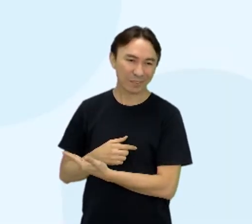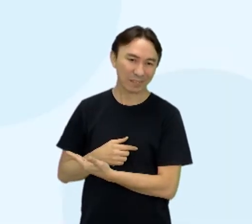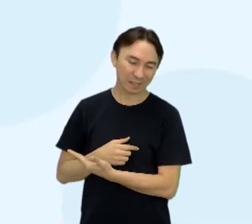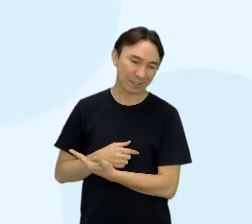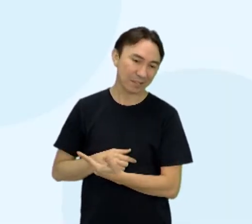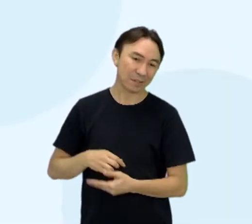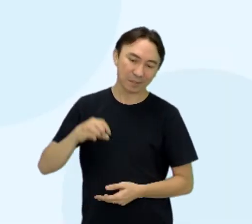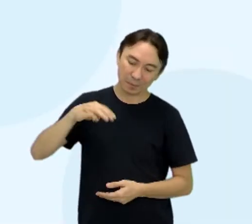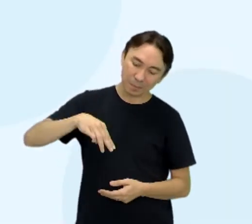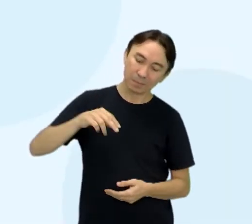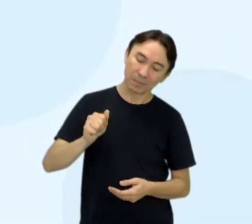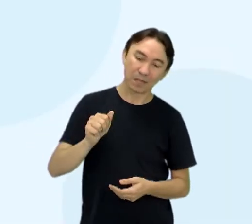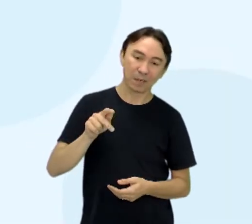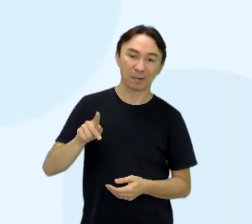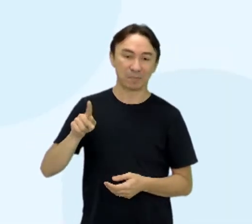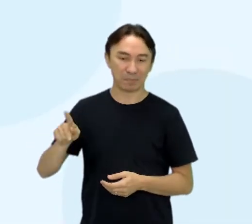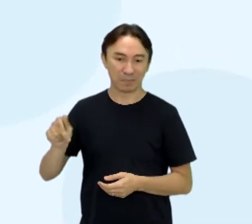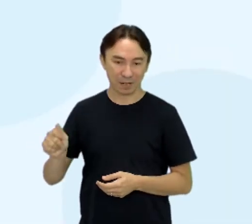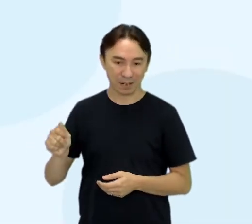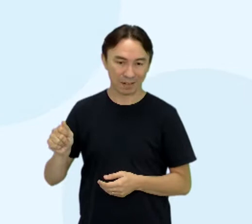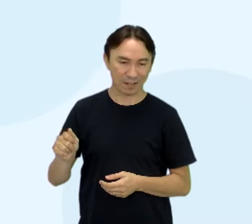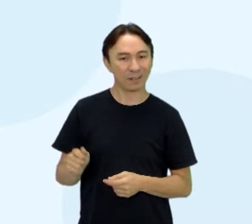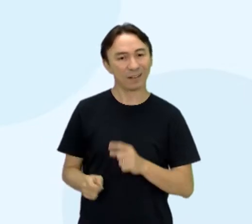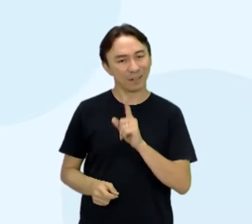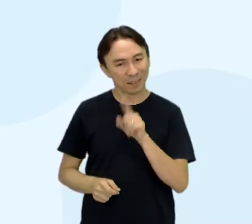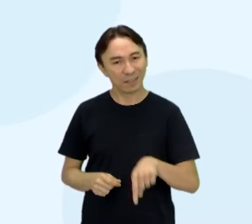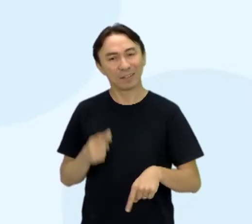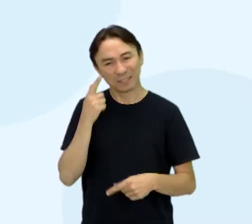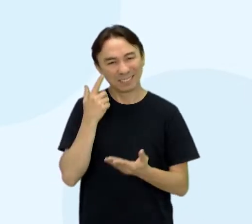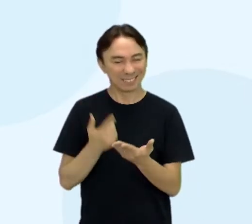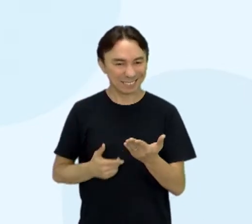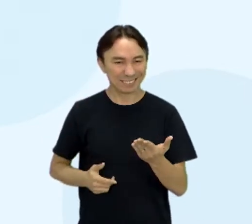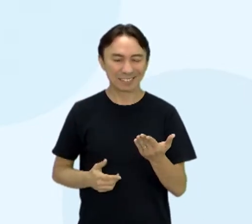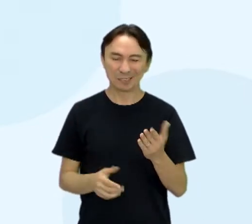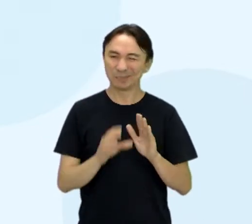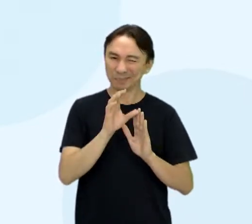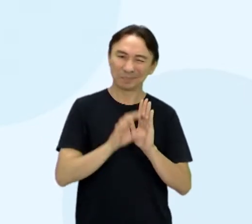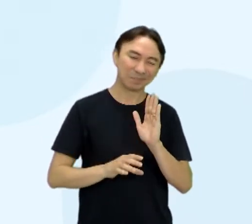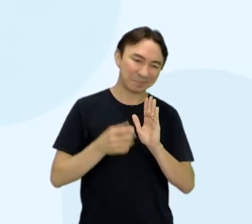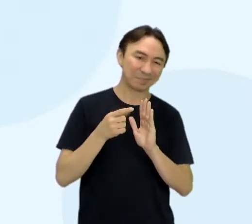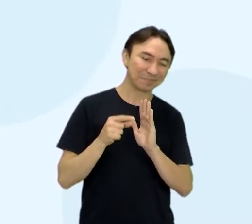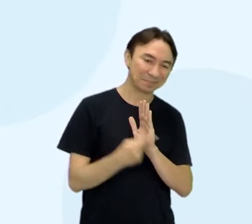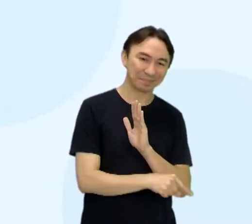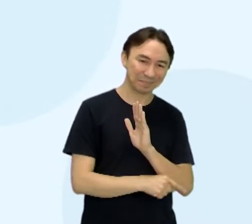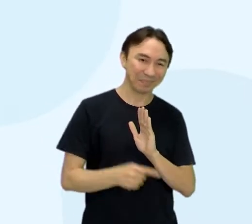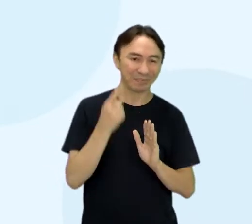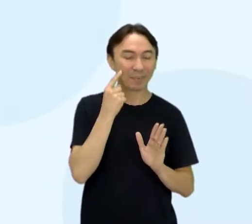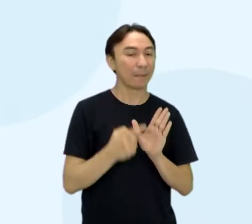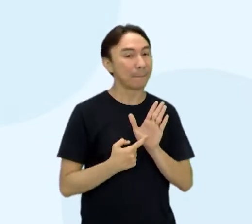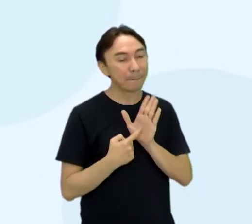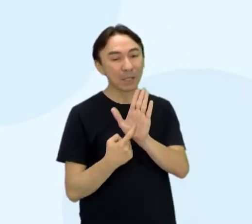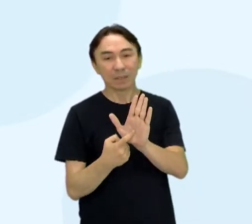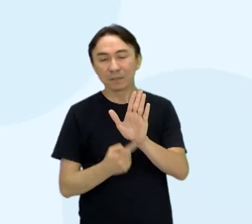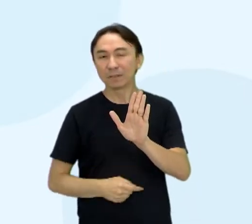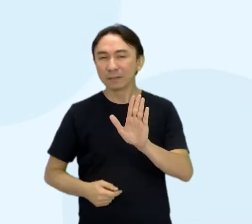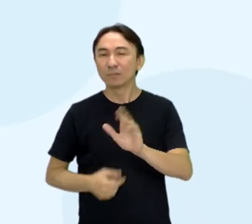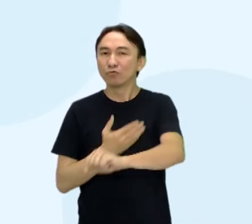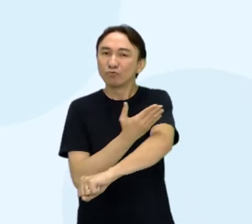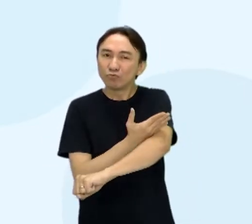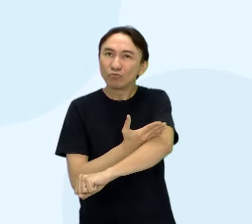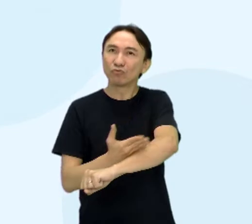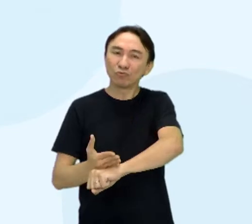apoio ao aprofundamento aí, que a gente bastante comum, a gente coloca aí de propósito para vocês já se acostumando com